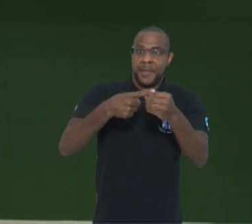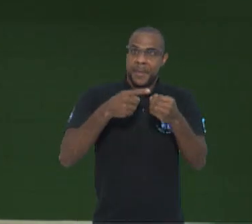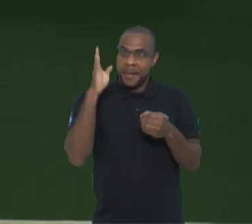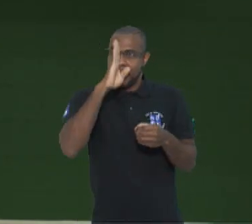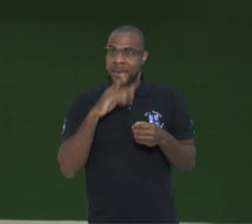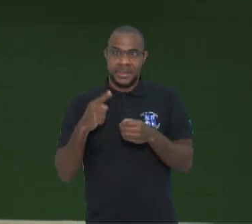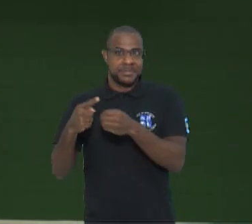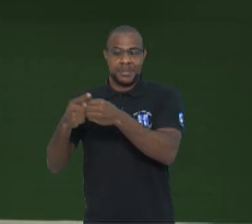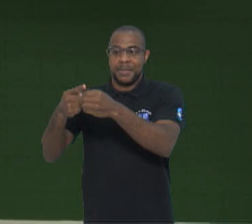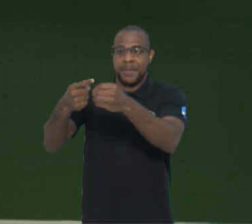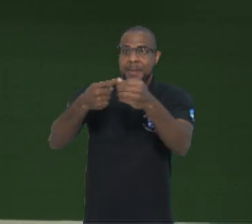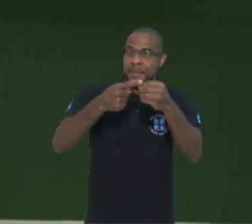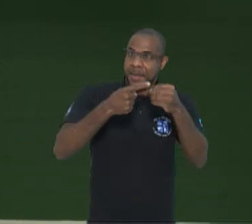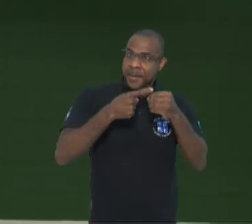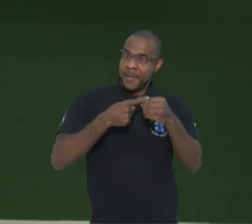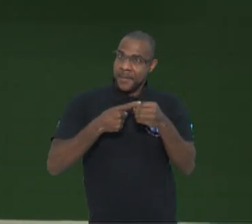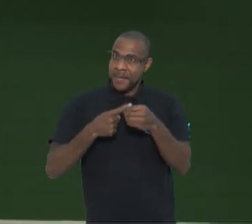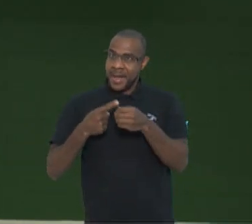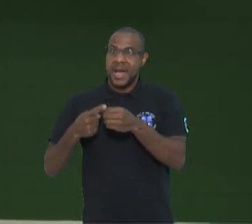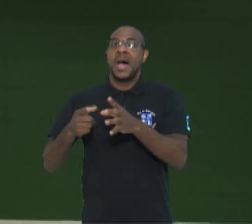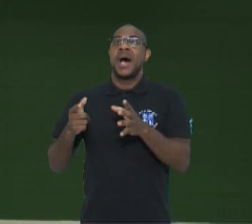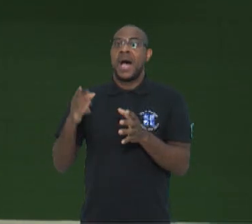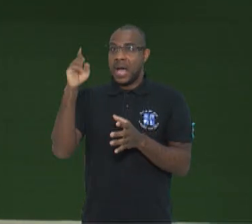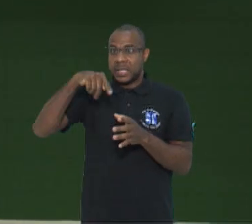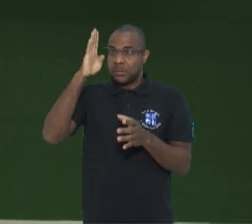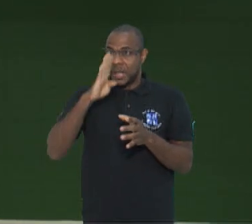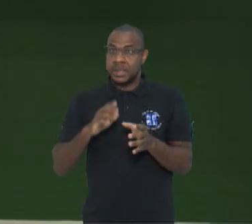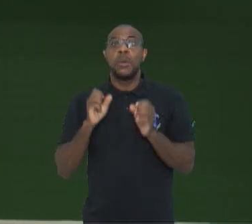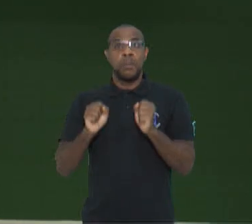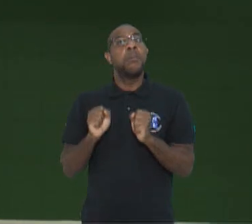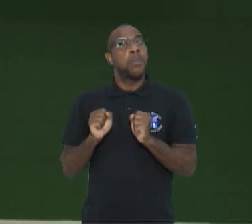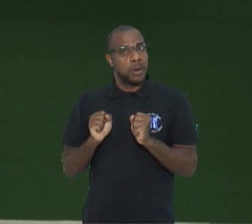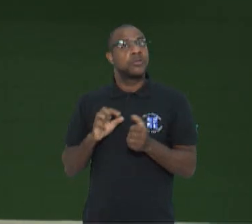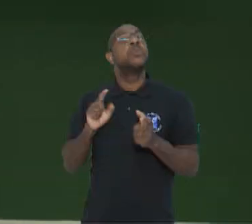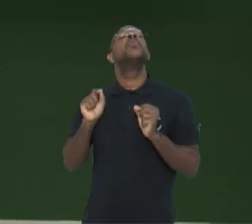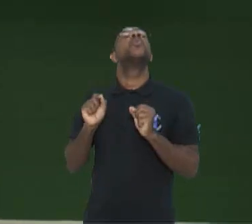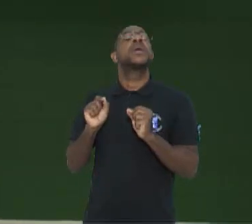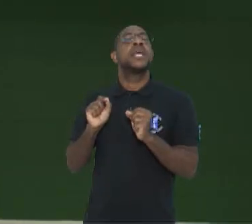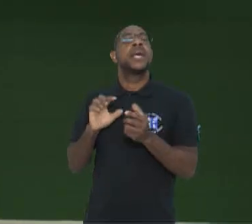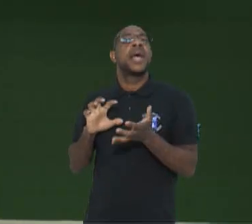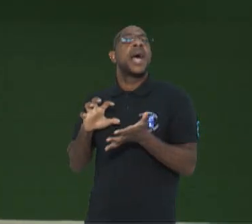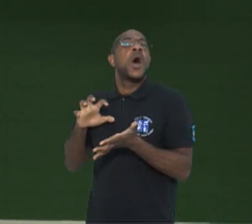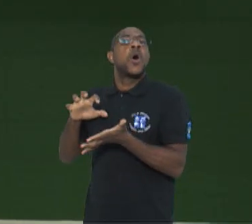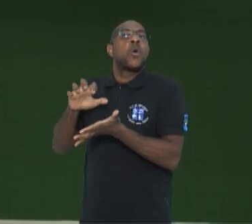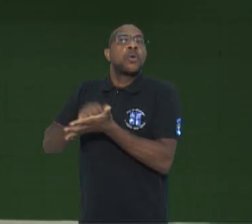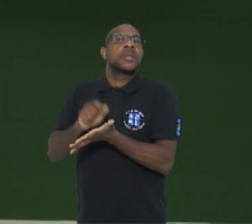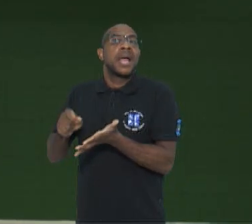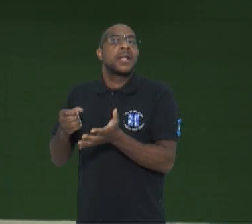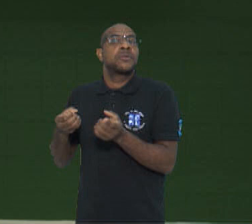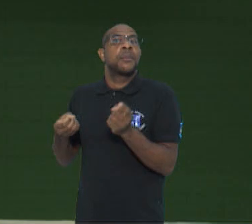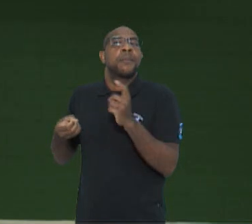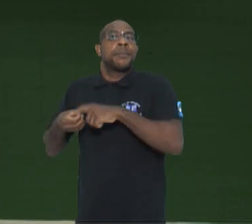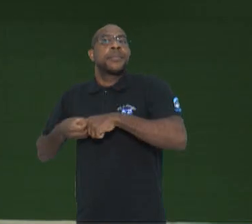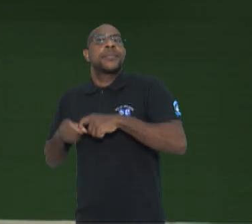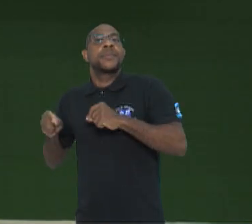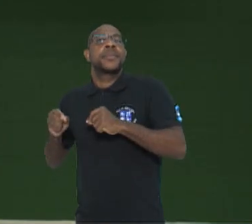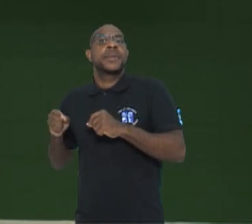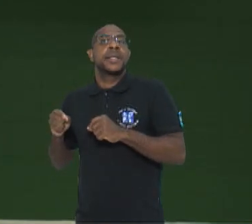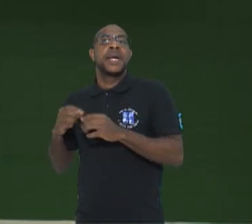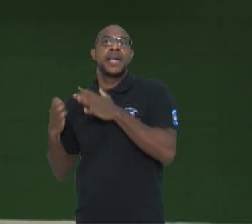brasileiros, certo? A forma como vocês escrevem não tem problema, desde que vocês contemplem isso.